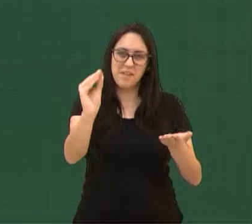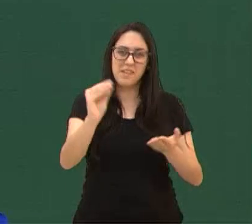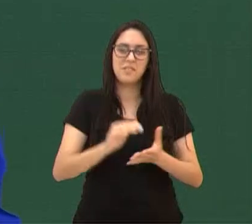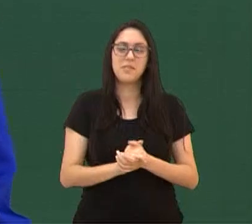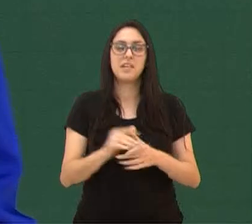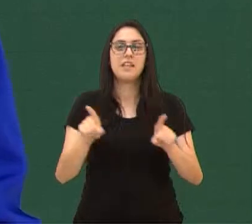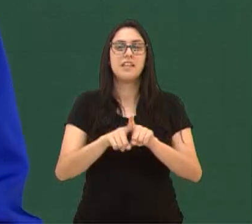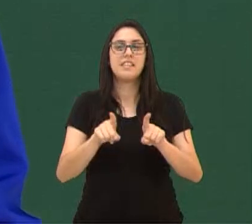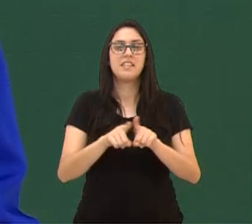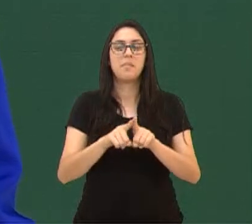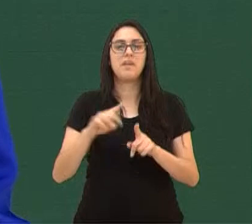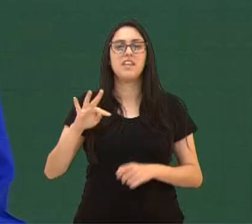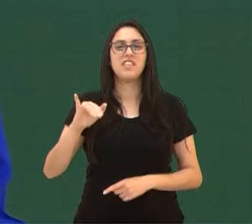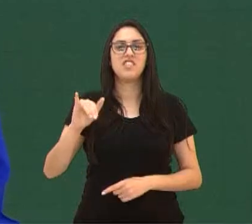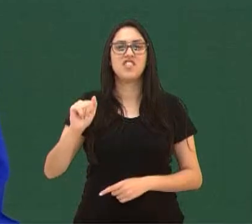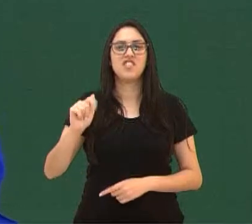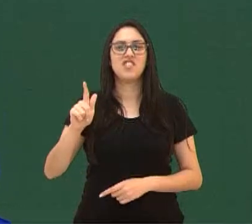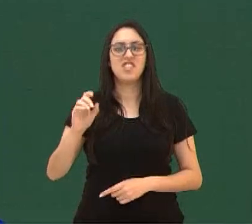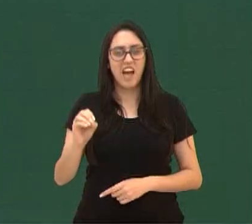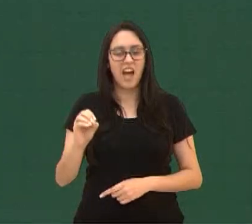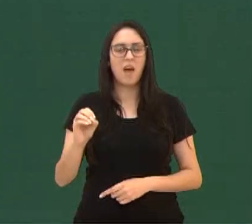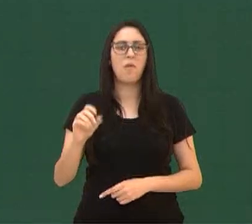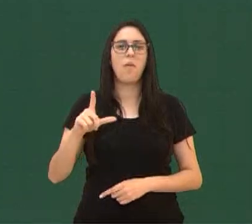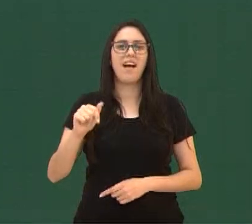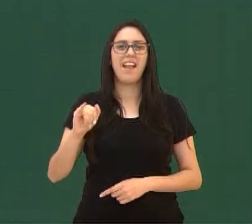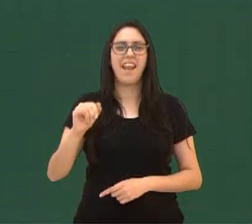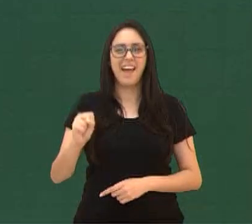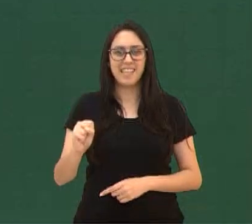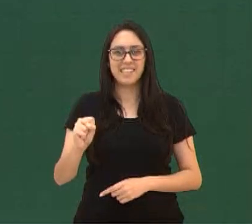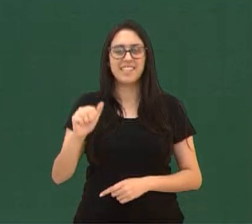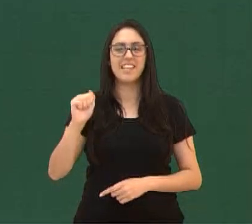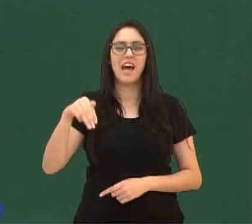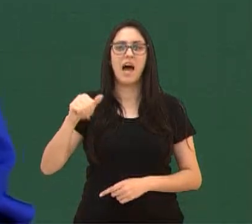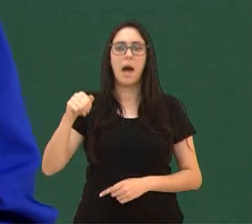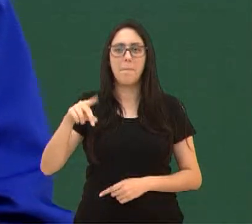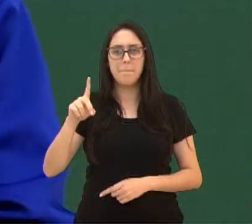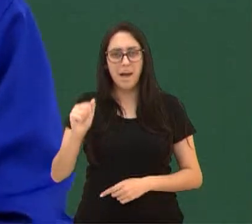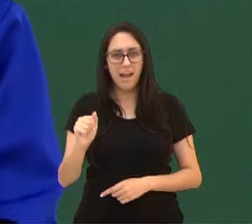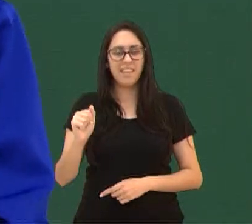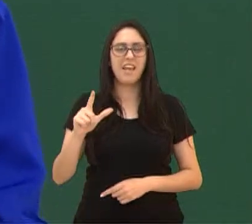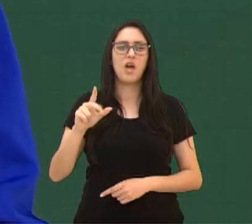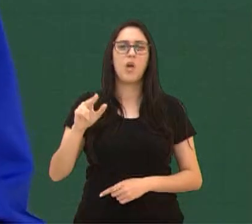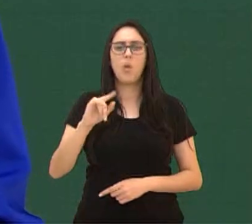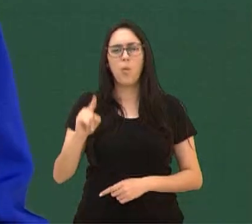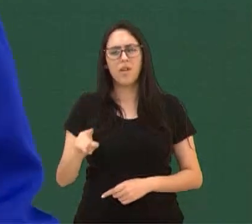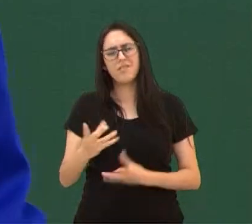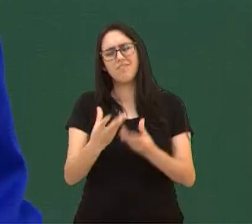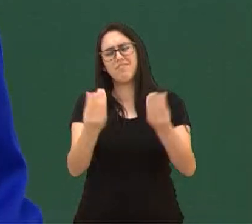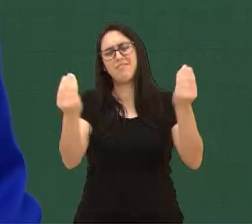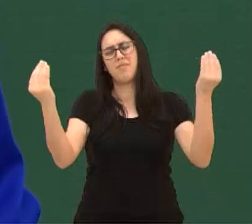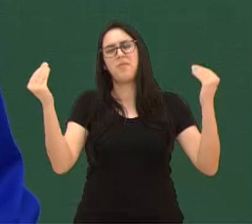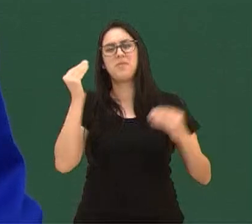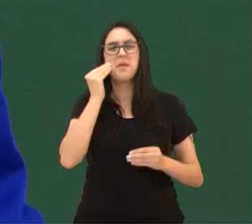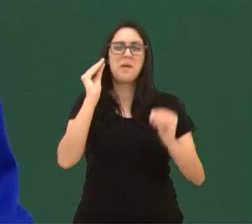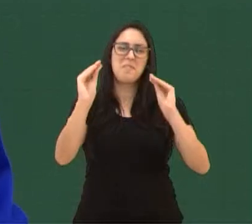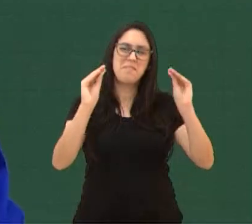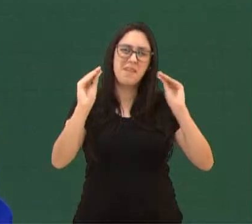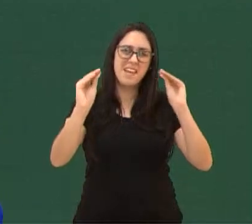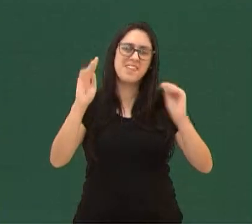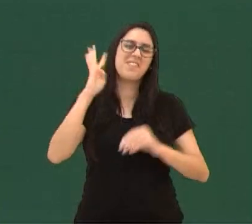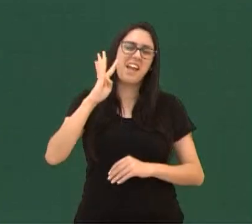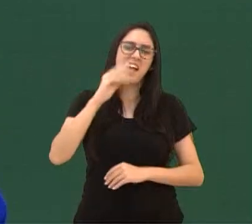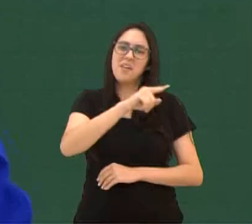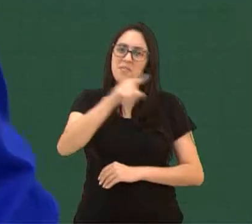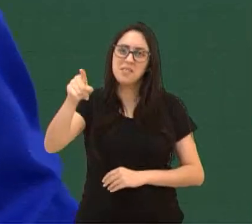mandar beijo também para o Tiago, para a Laís, para a Amanda, para o Luiz, para a Arielle. Todo mundo está mandando beijo aqui. Que legal que vocês